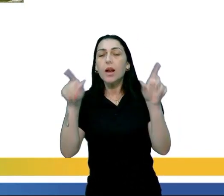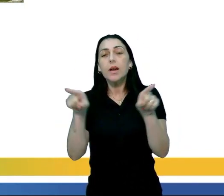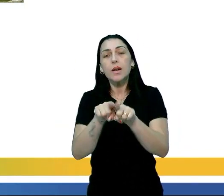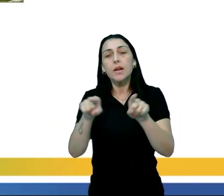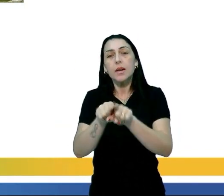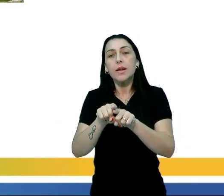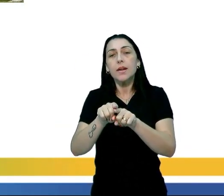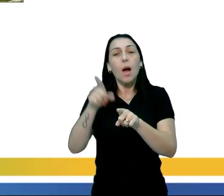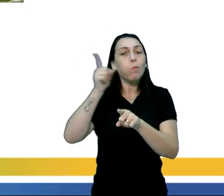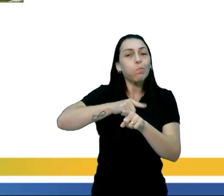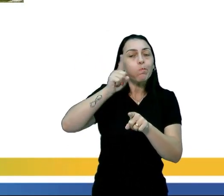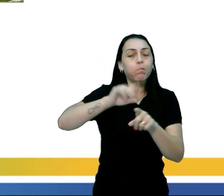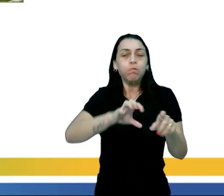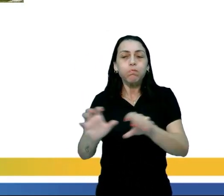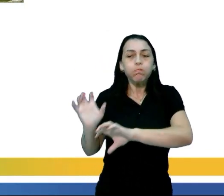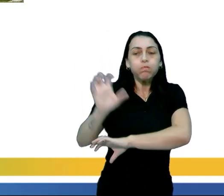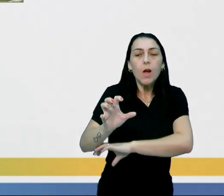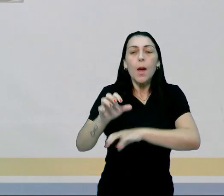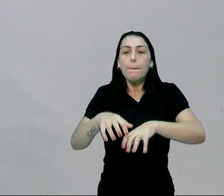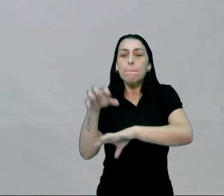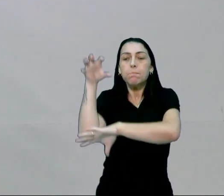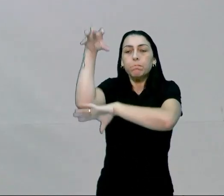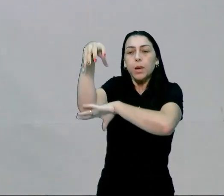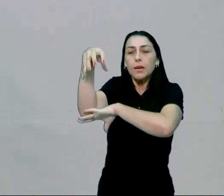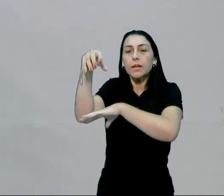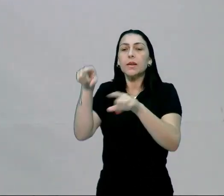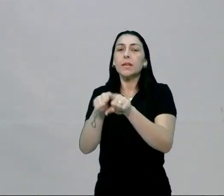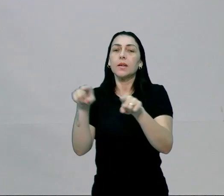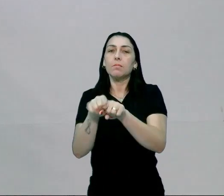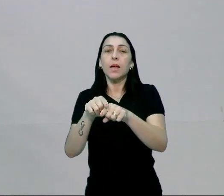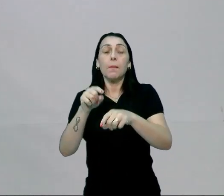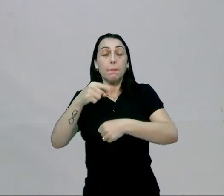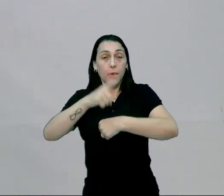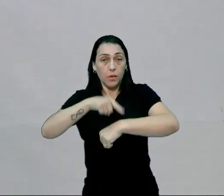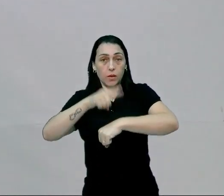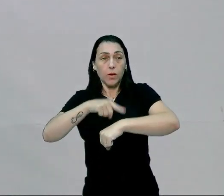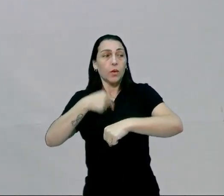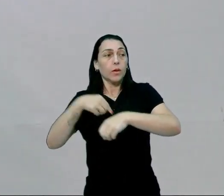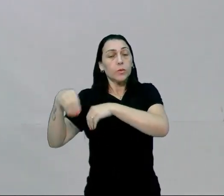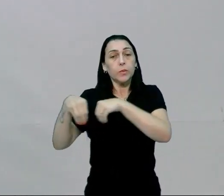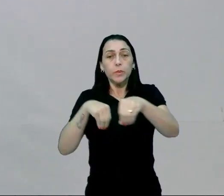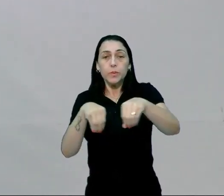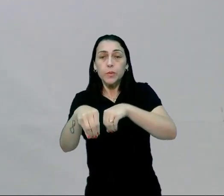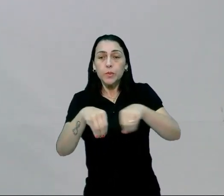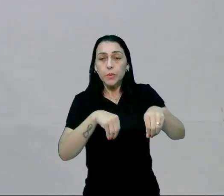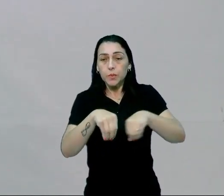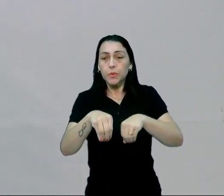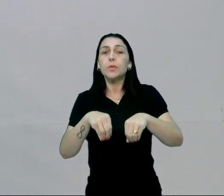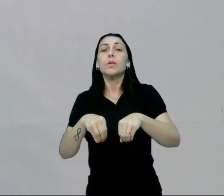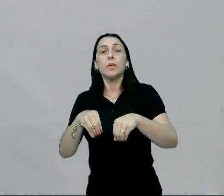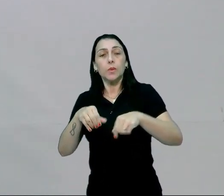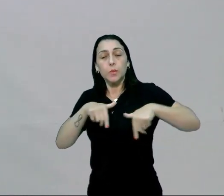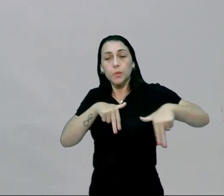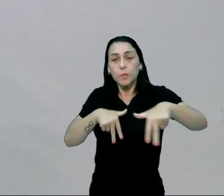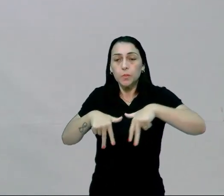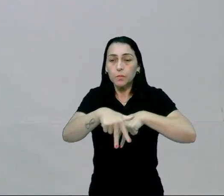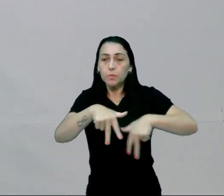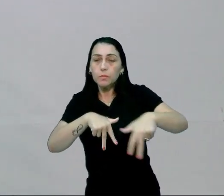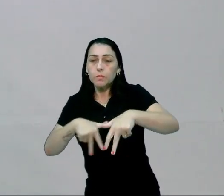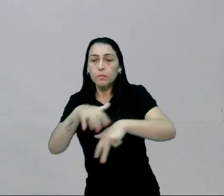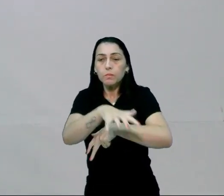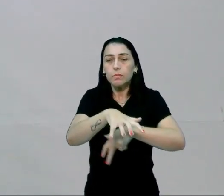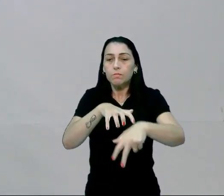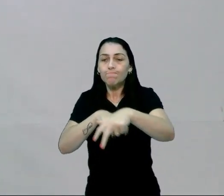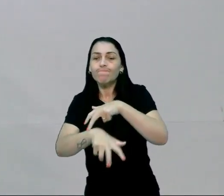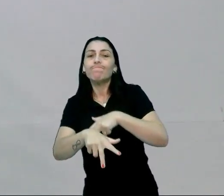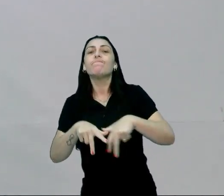futebol americano, tem handebol, tem basquete. Então, a partir do momento em que eu me desloco do meu lado, que eu estou defendendo para atacar